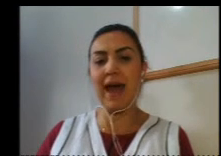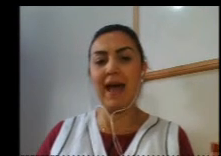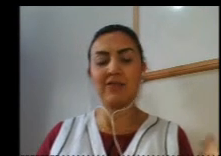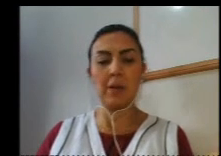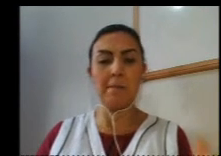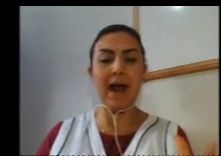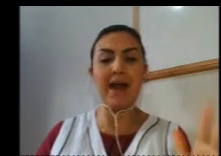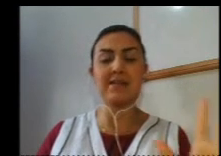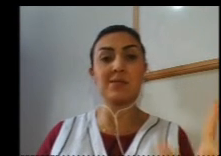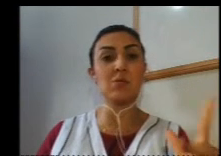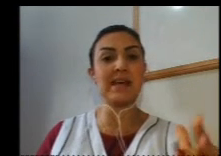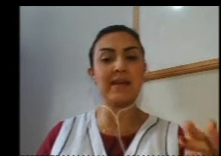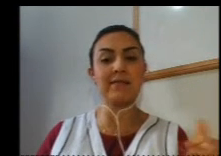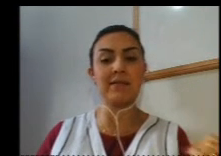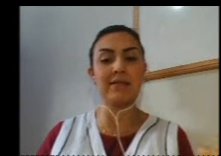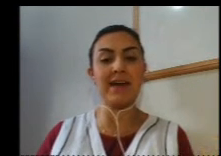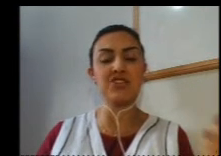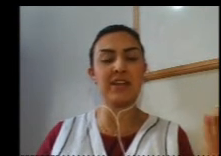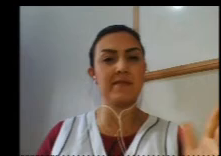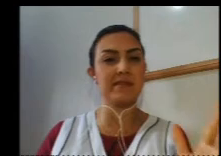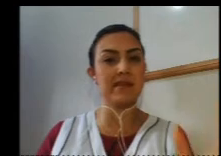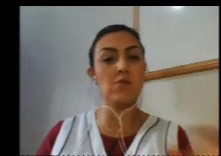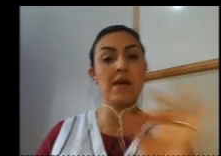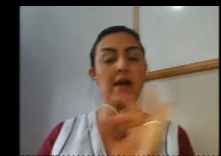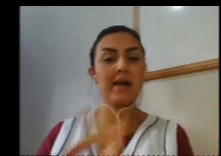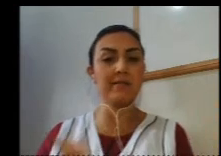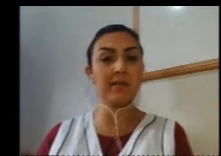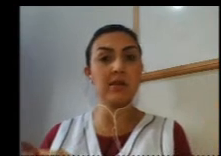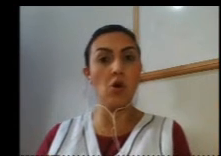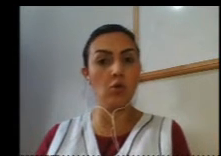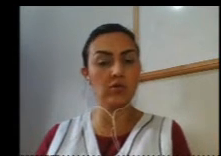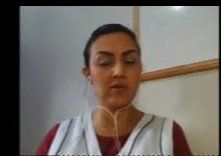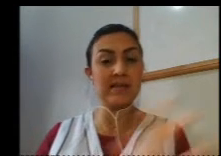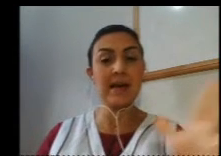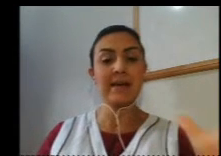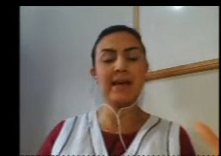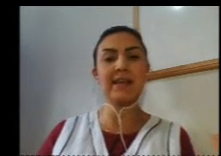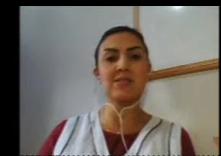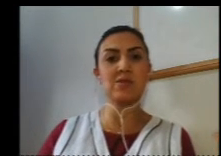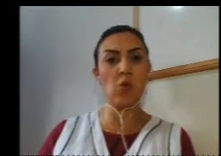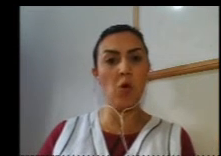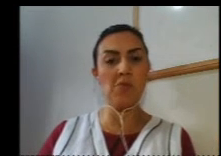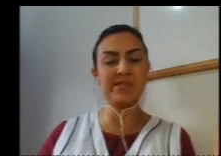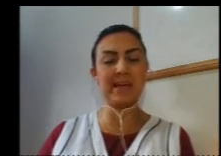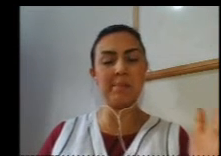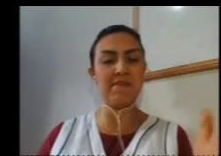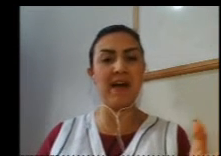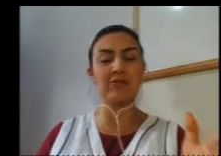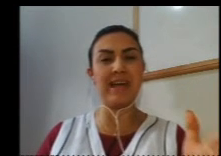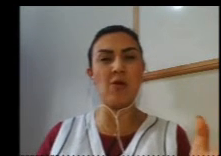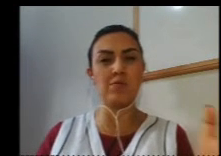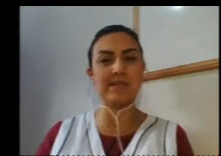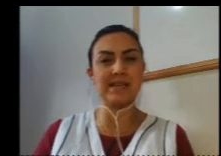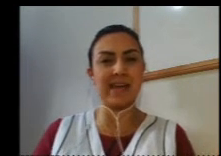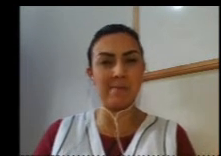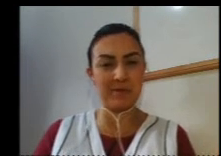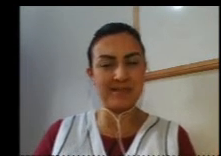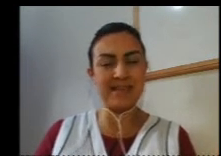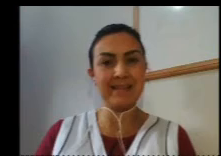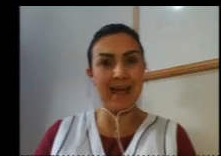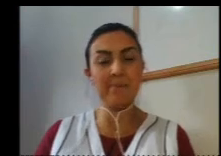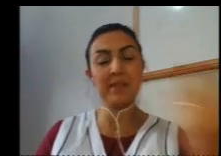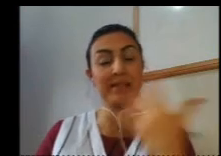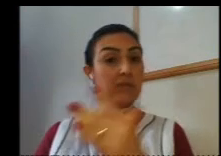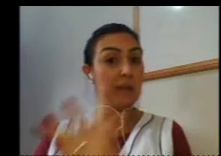um teatro, a parques, usar a internet, televisão, entre outros. Queridos, como eu sempre falo, eu dei alguns